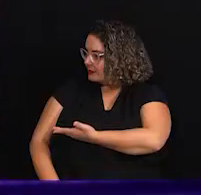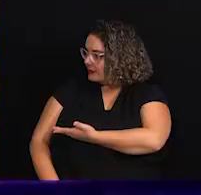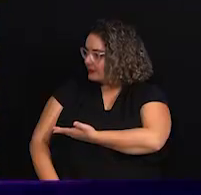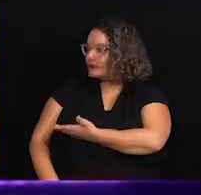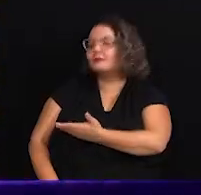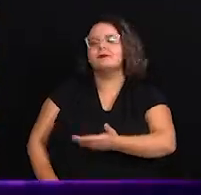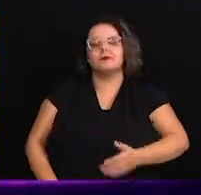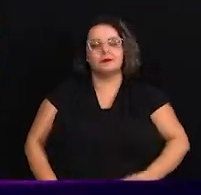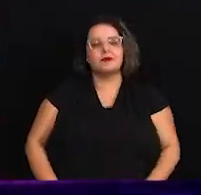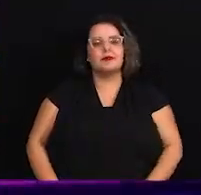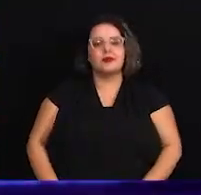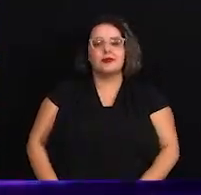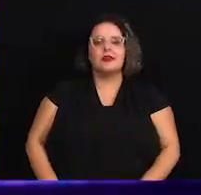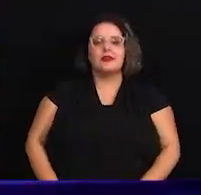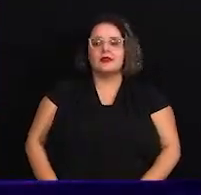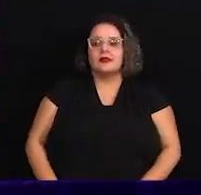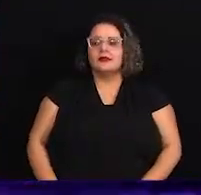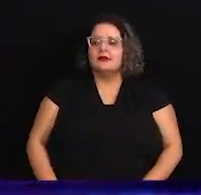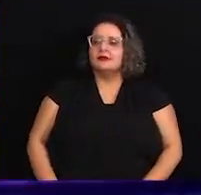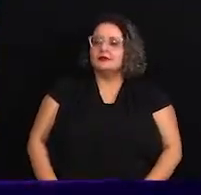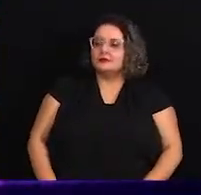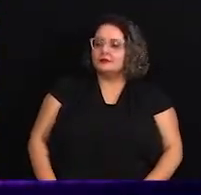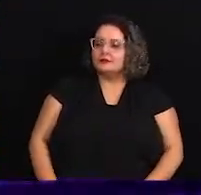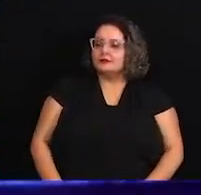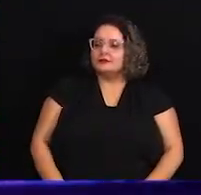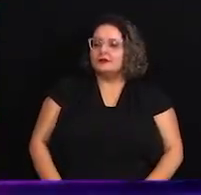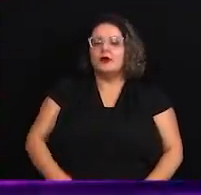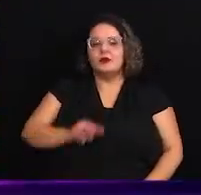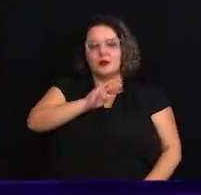você .com.br. Então,